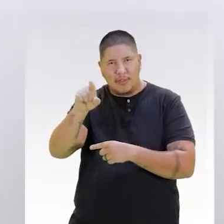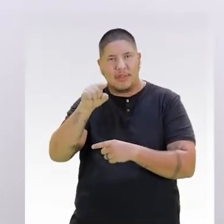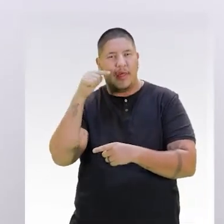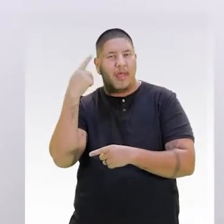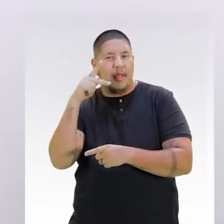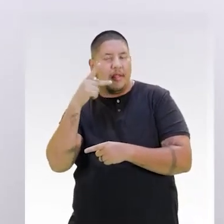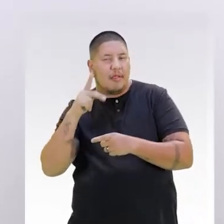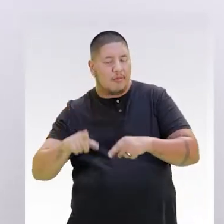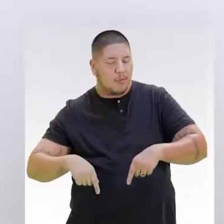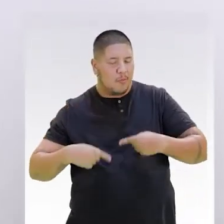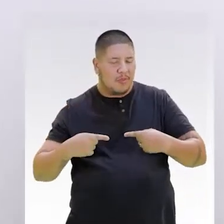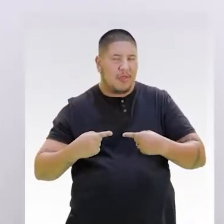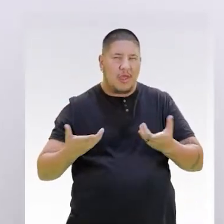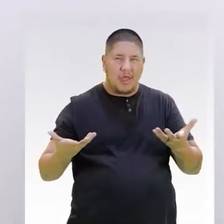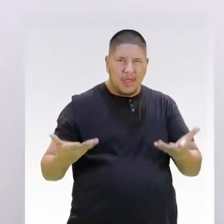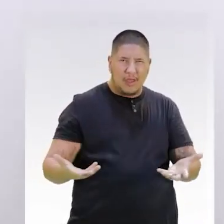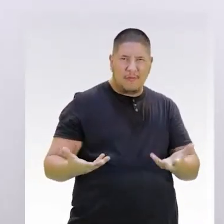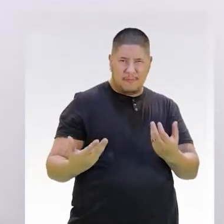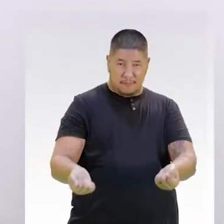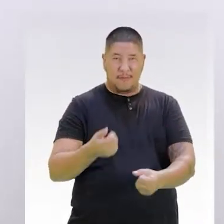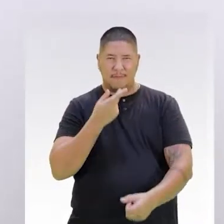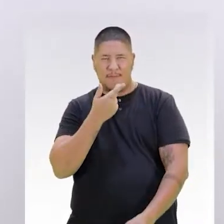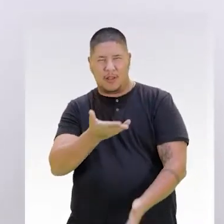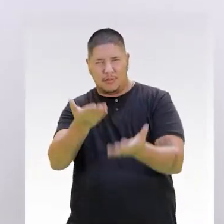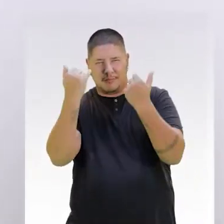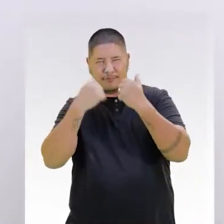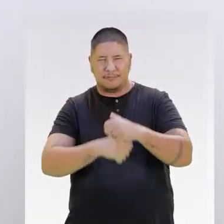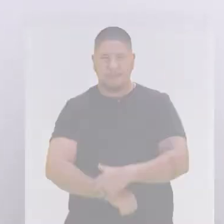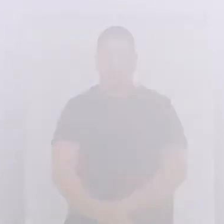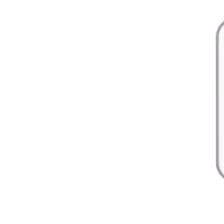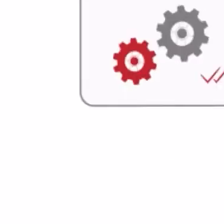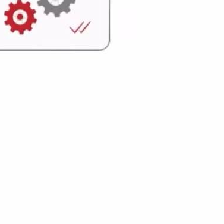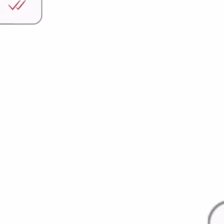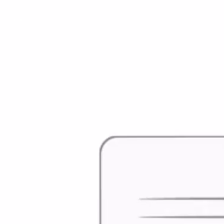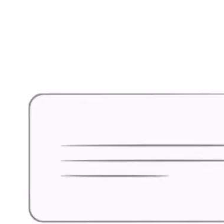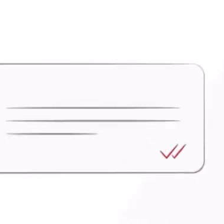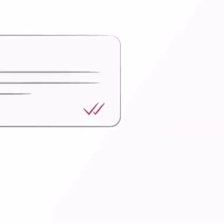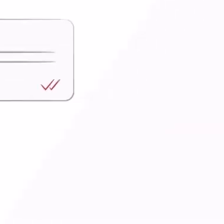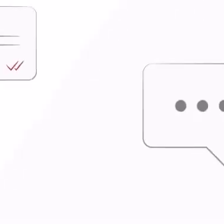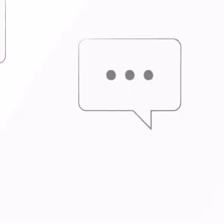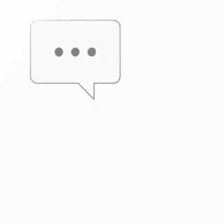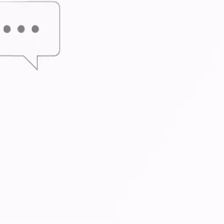desafiadora missão. Agora é com você. Fala, trabalhador!